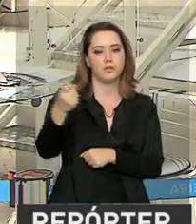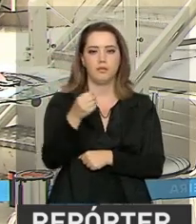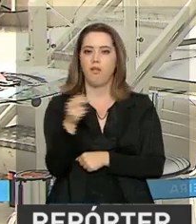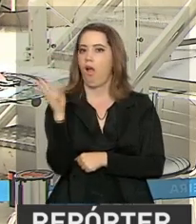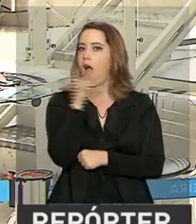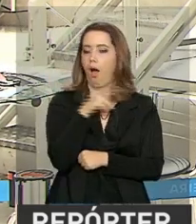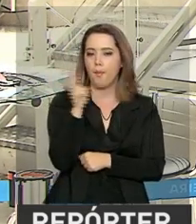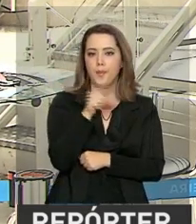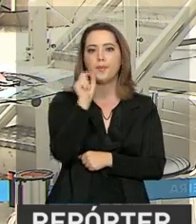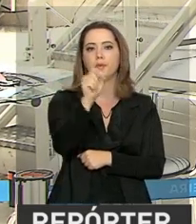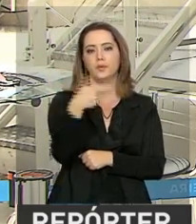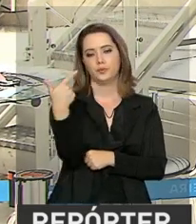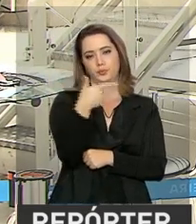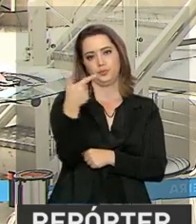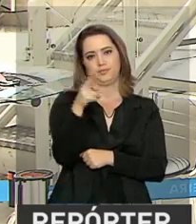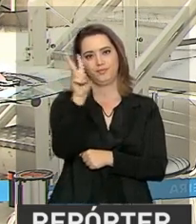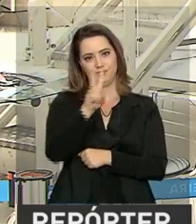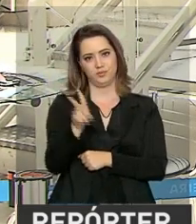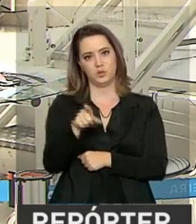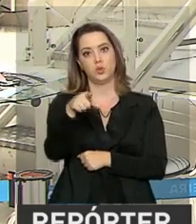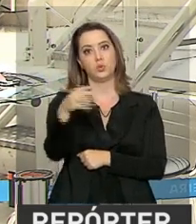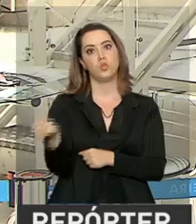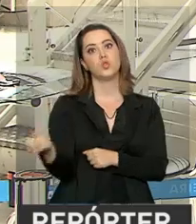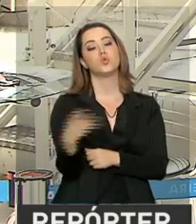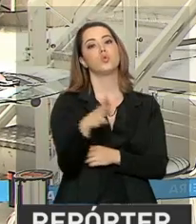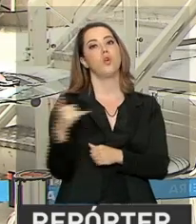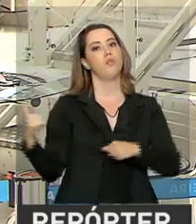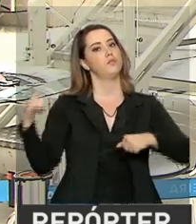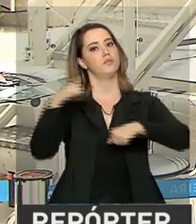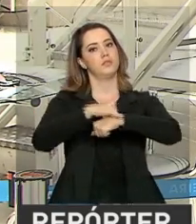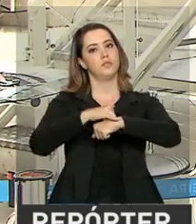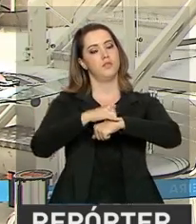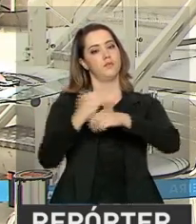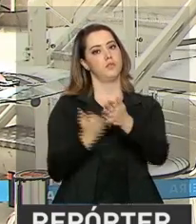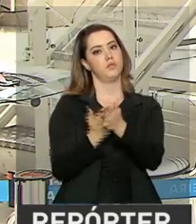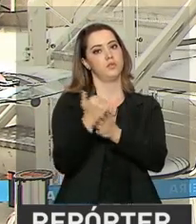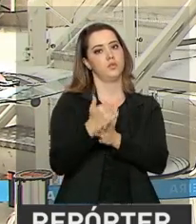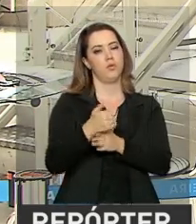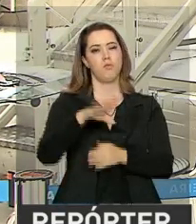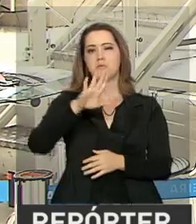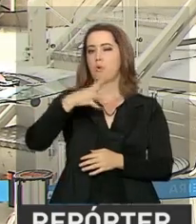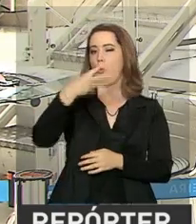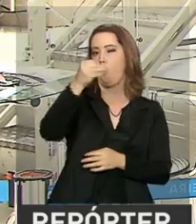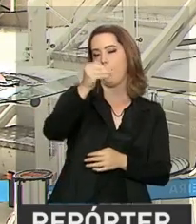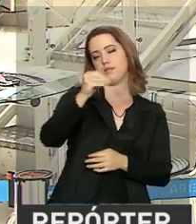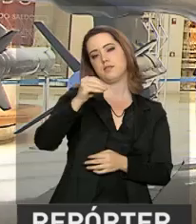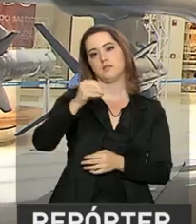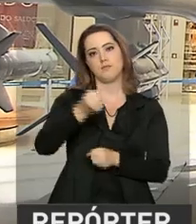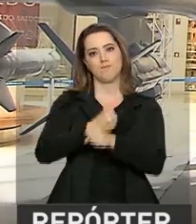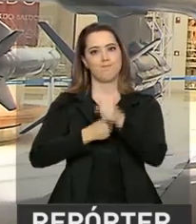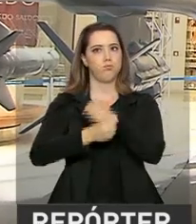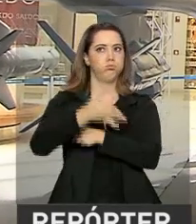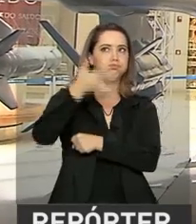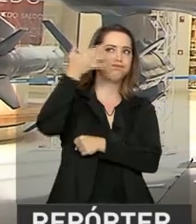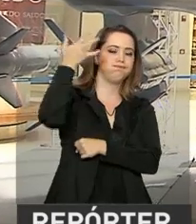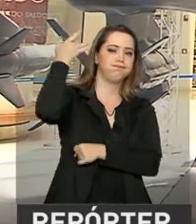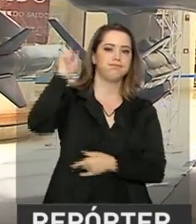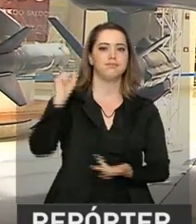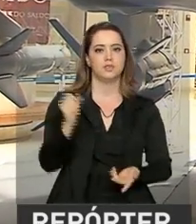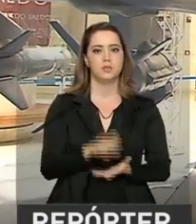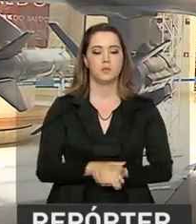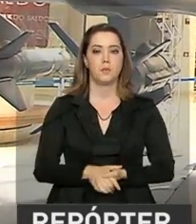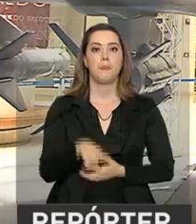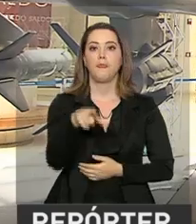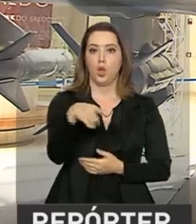Brasil vai receber caças supersônicos novos desde a chegada dos F-5. Há mais de 40 anos. O Brasil vai adquirir